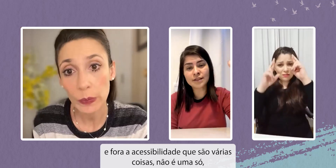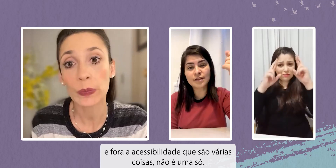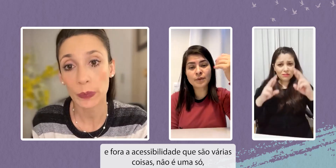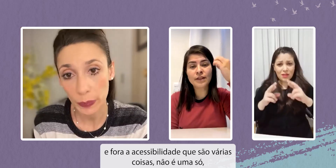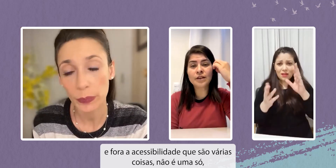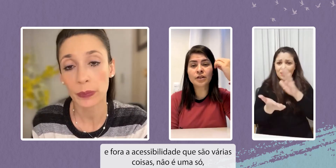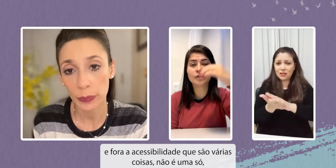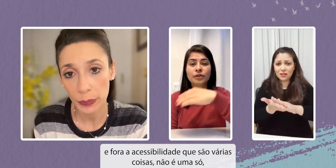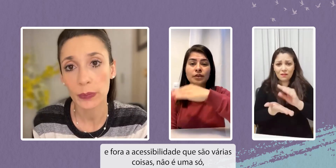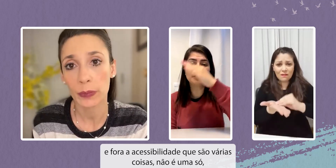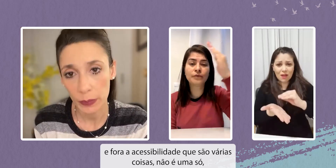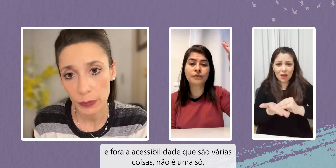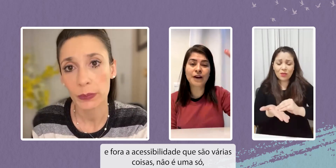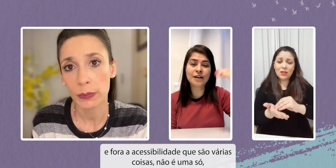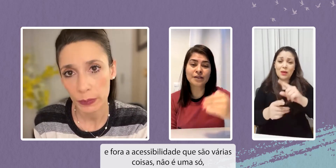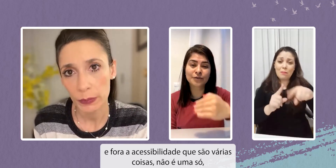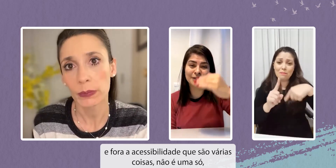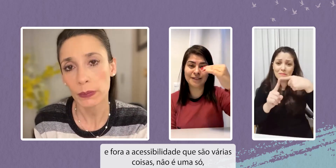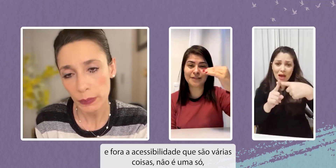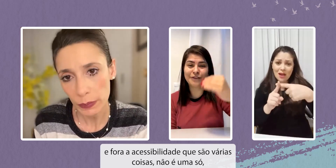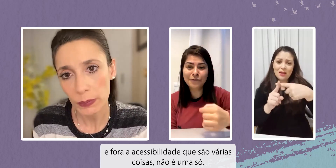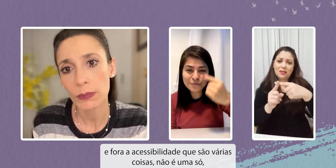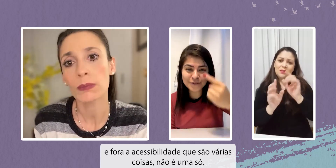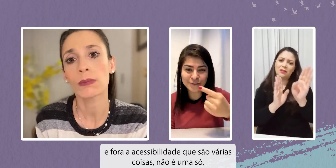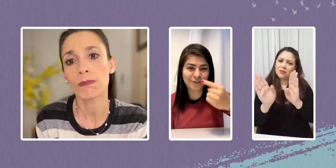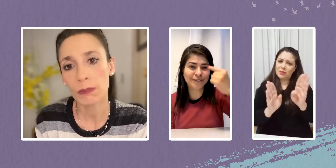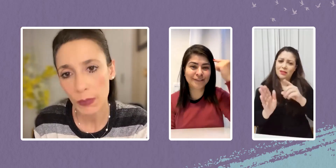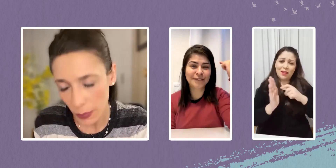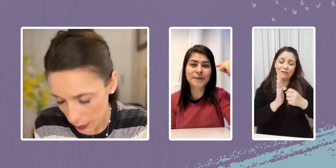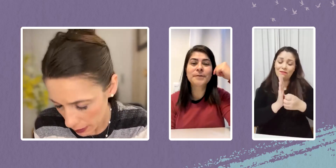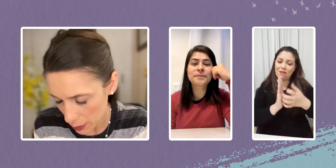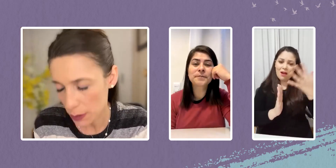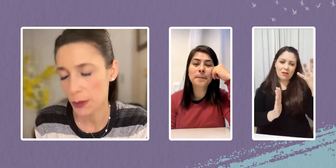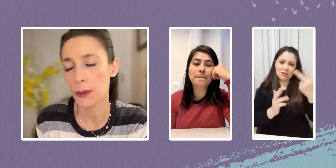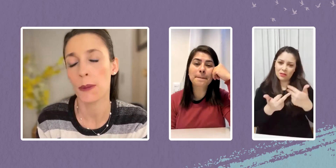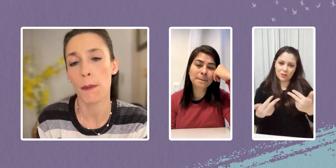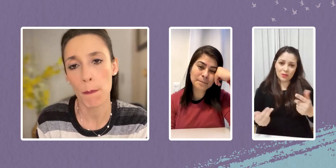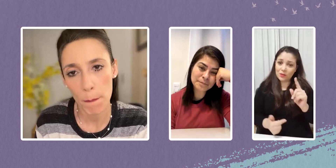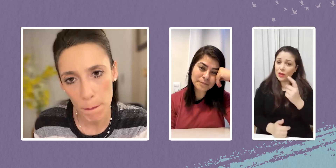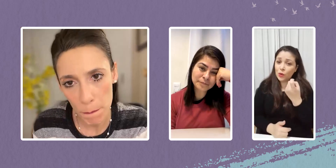fora a acessibilidade. Então, são várias coisas, não é uma só.